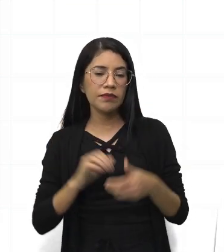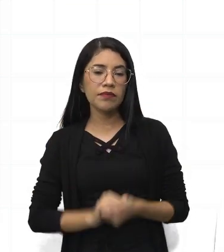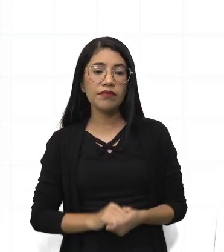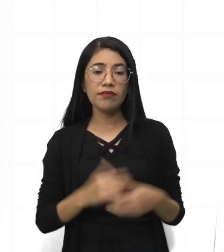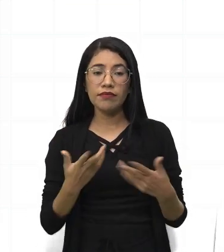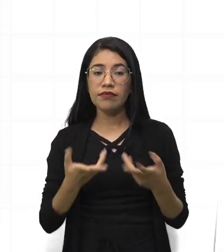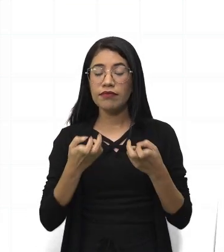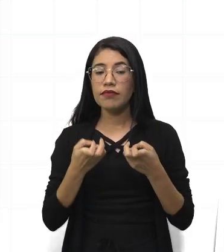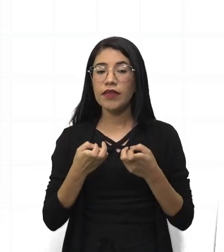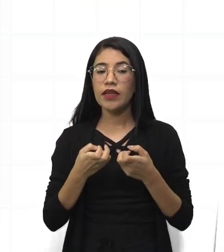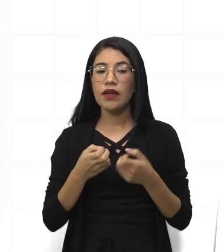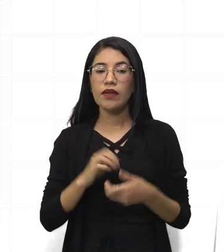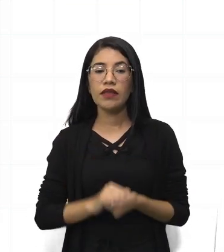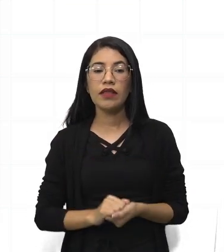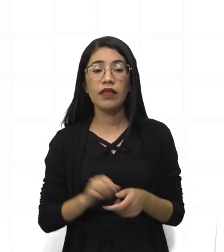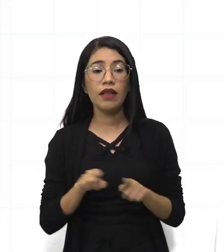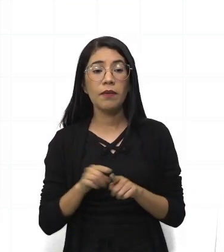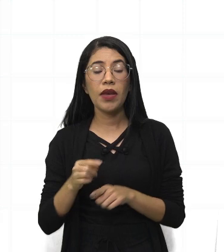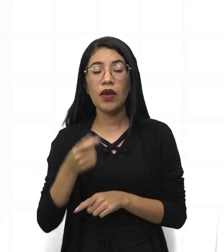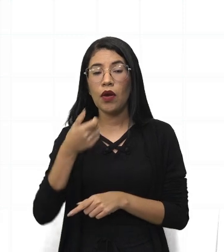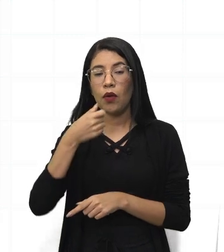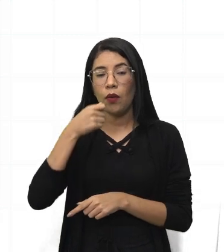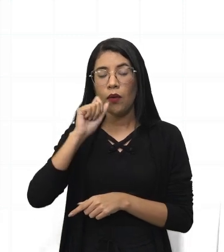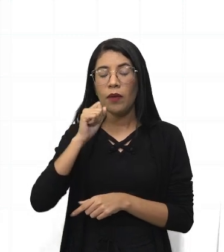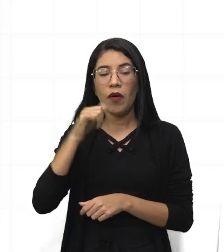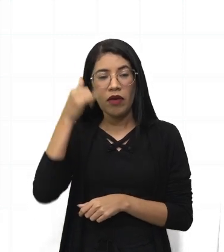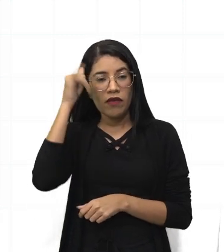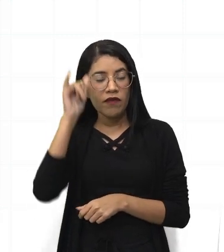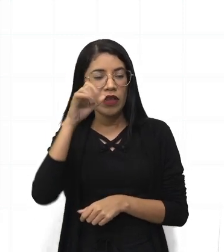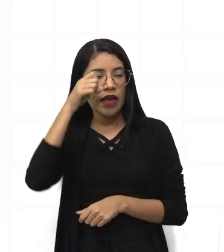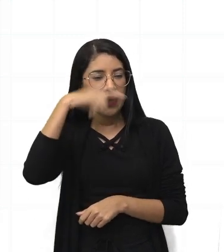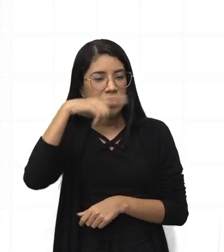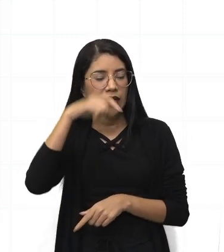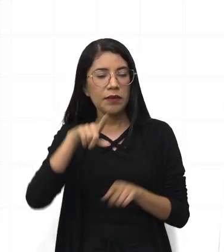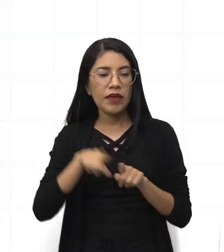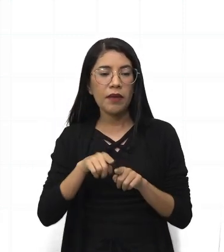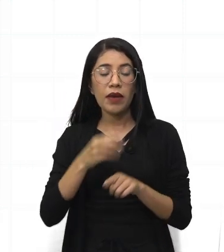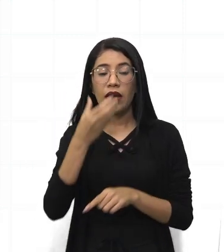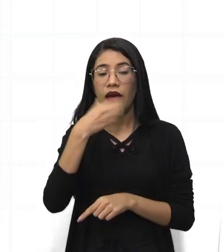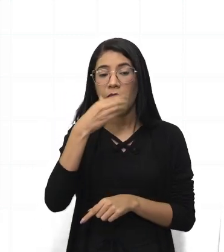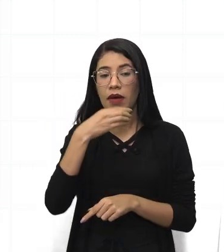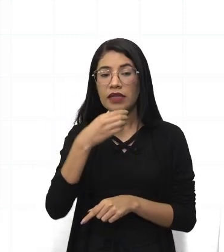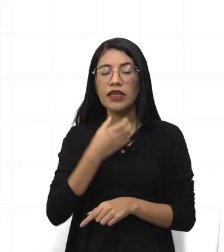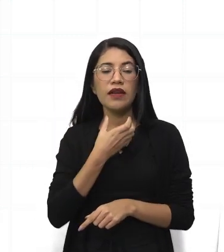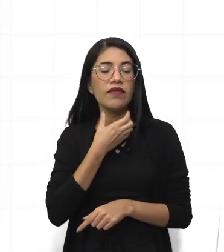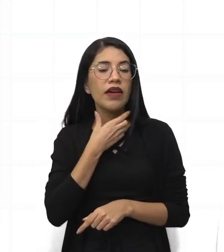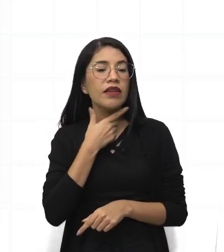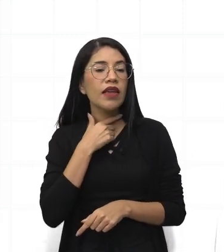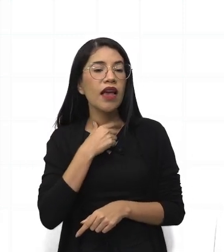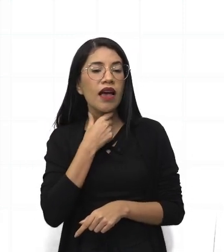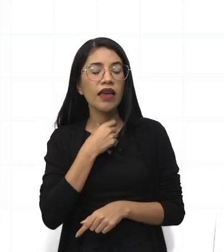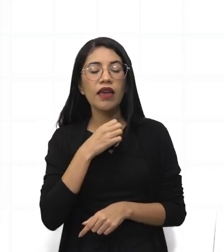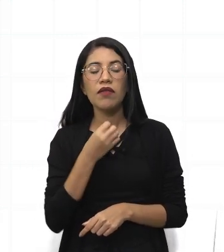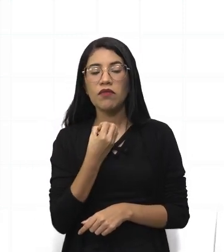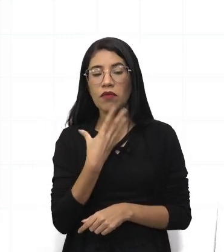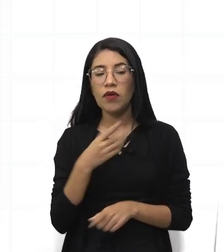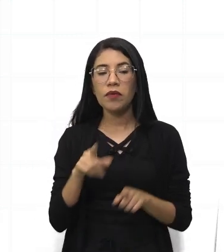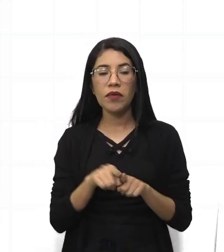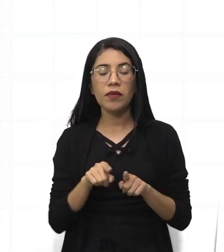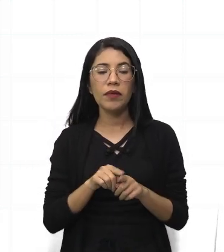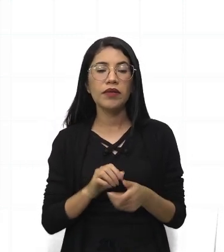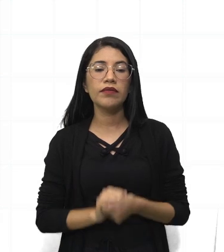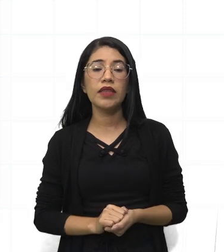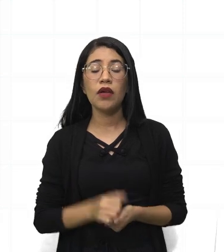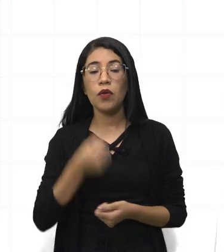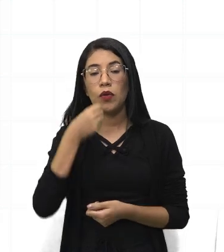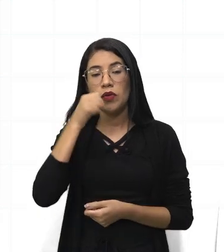couve, né? O limão não vai deixar você ficar gripado, a maçã vai tirar o ran da garganta de vocês junto com o gengibre, então esse suco